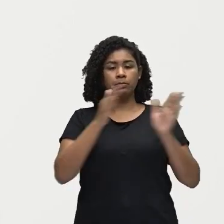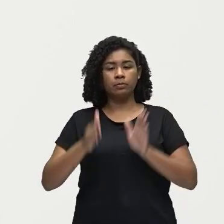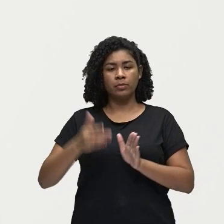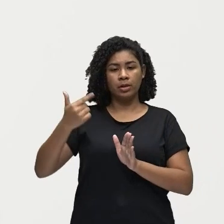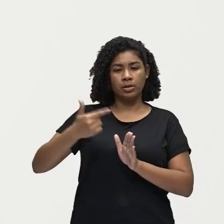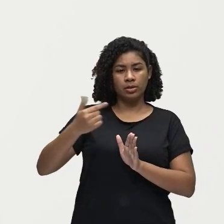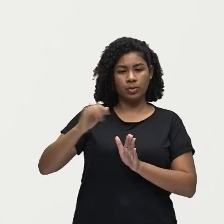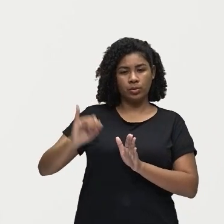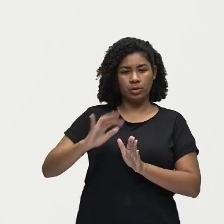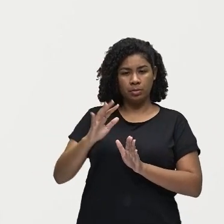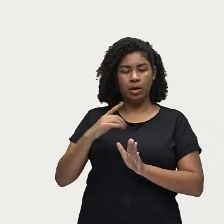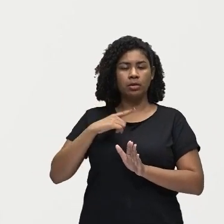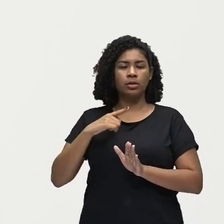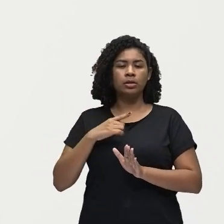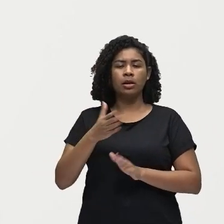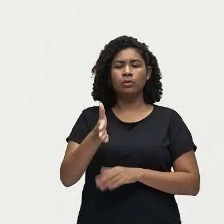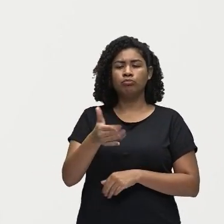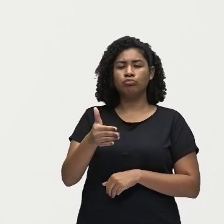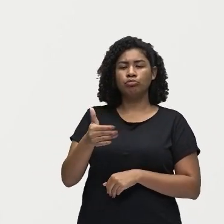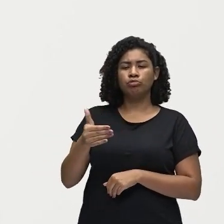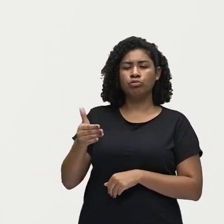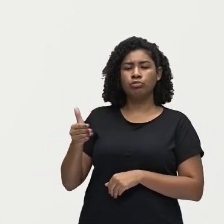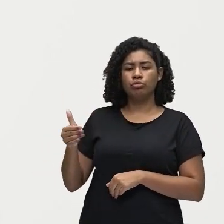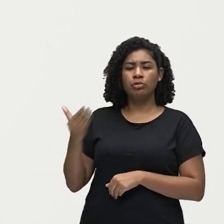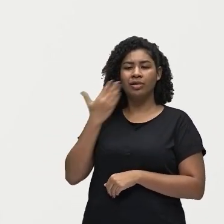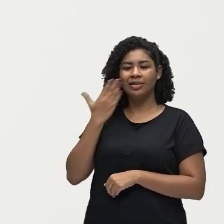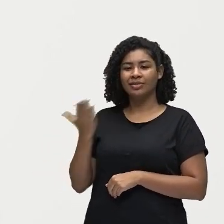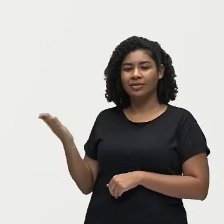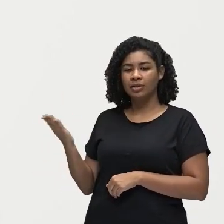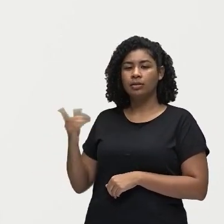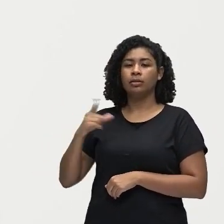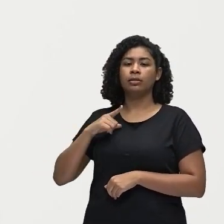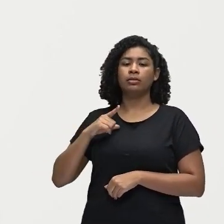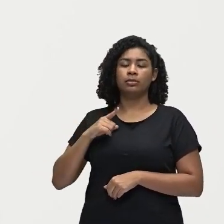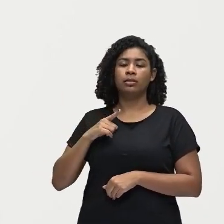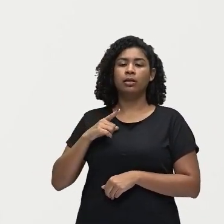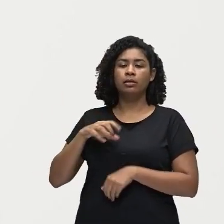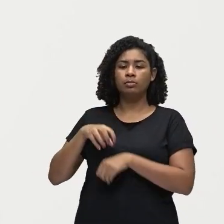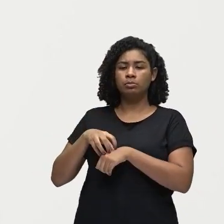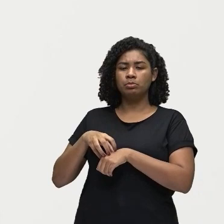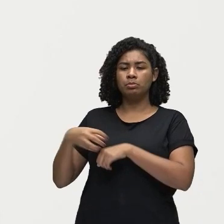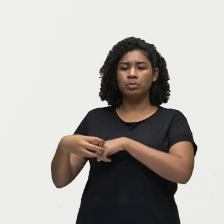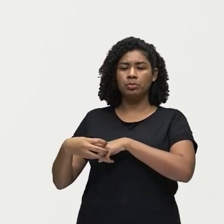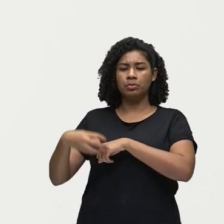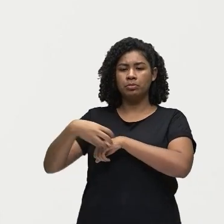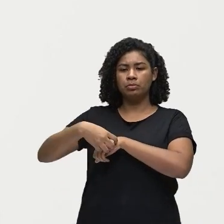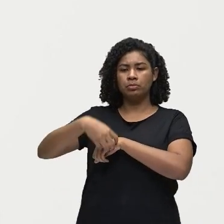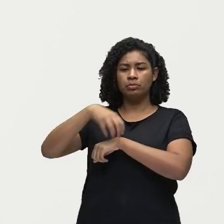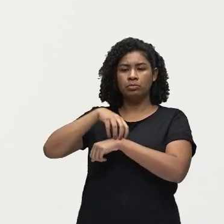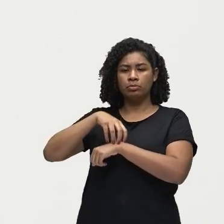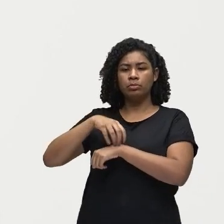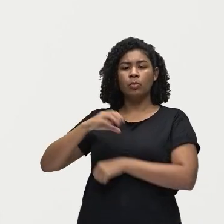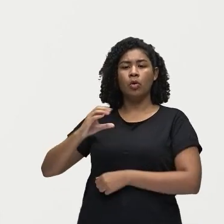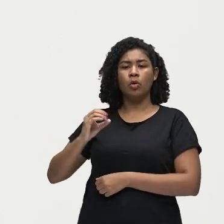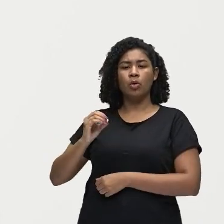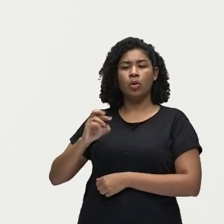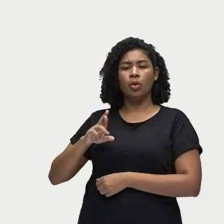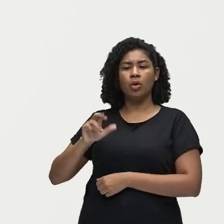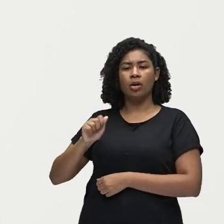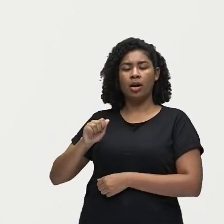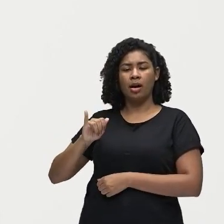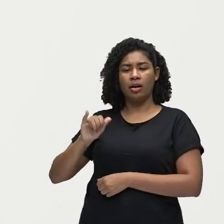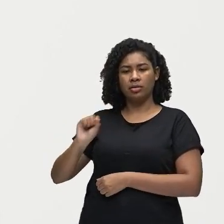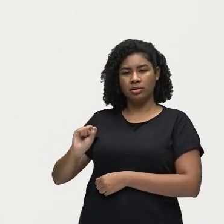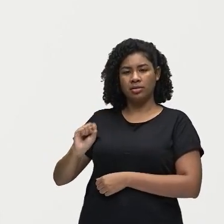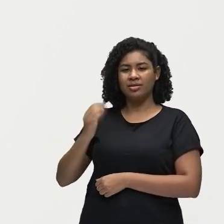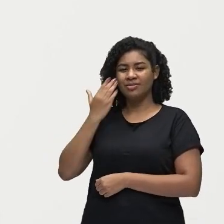aí um peixinho nadando e os corais. Os corais que ficam fixados nas pedras, né,